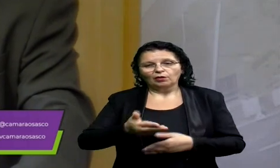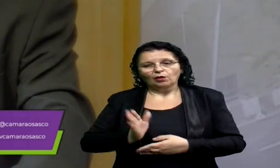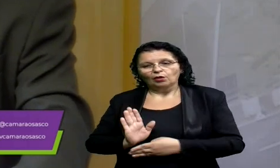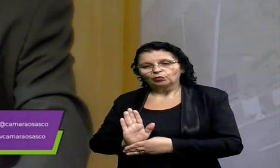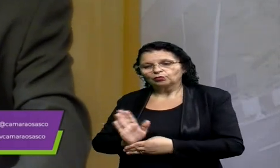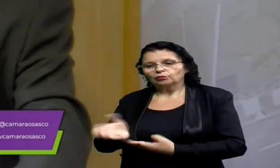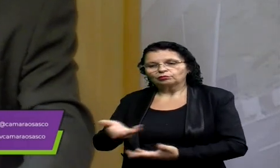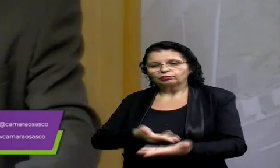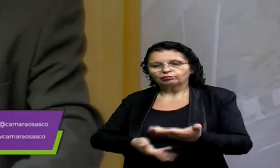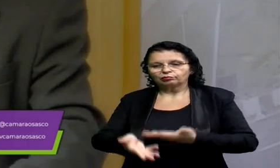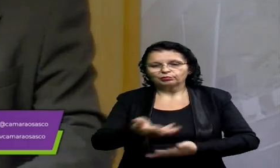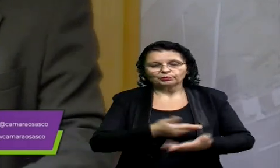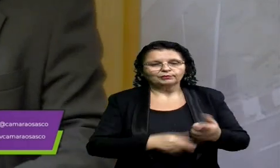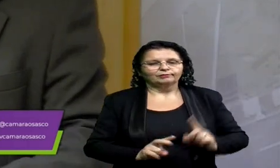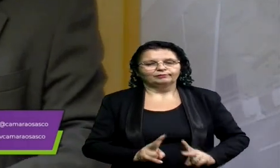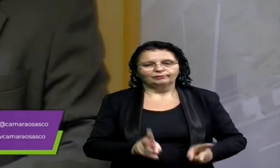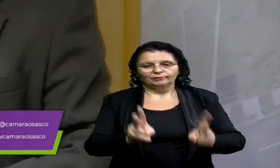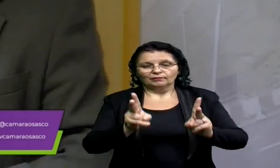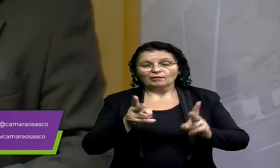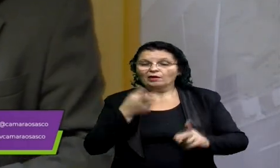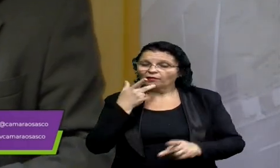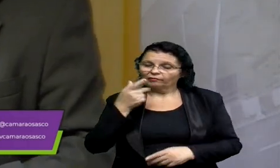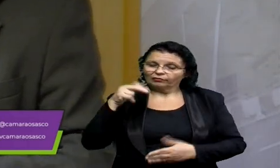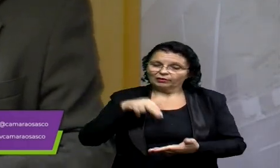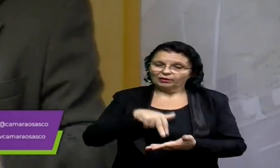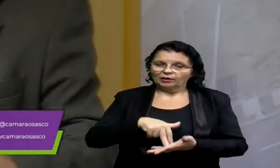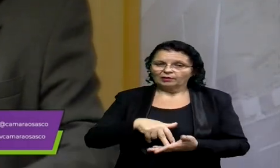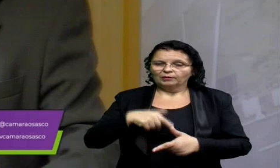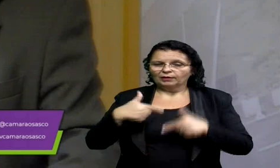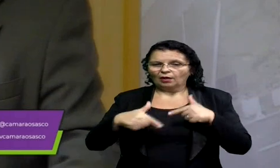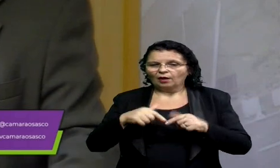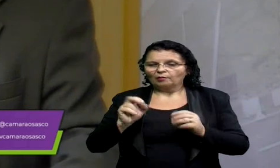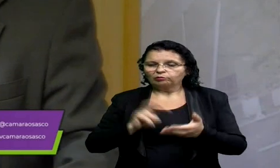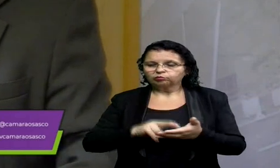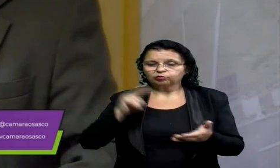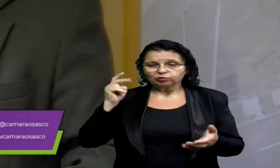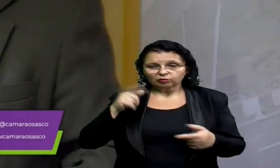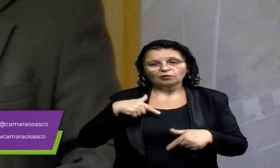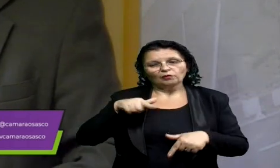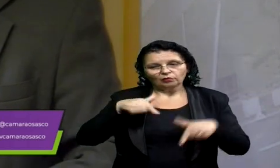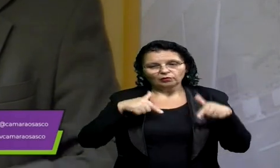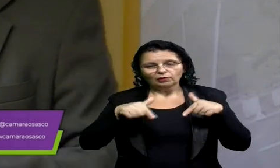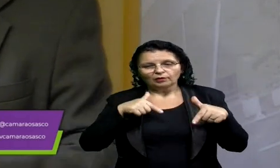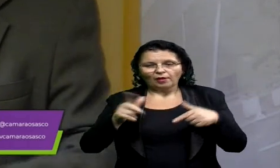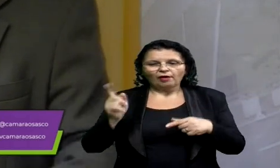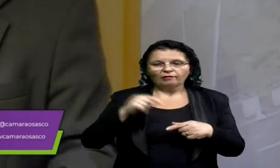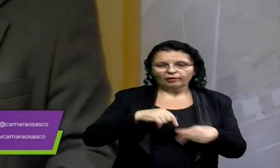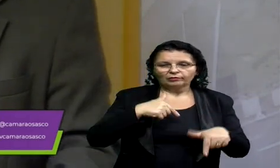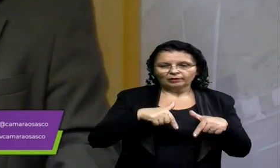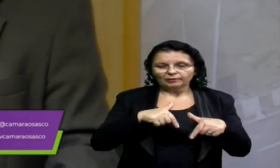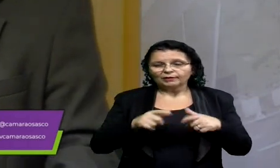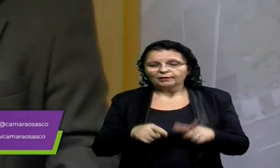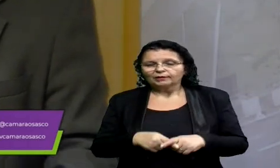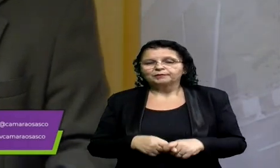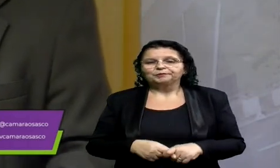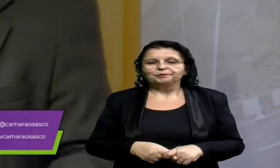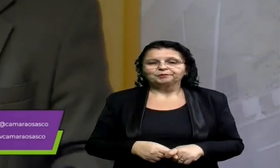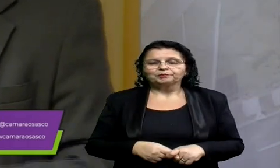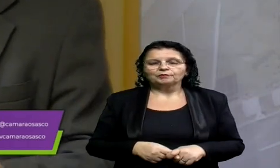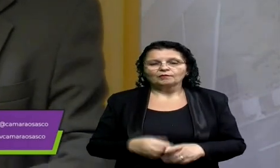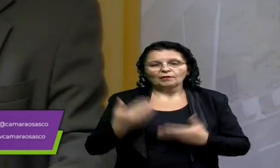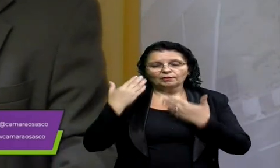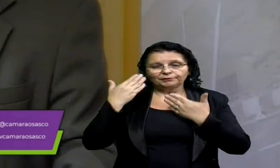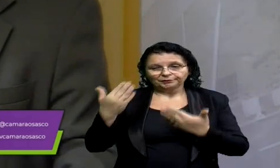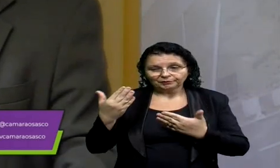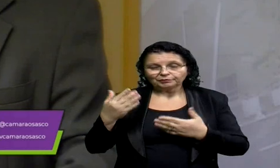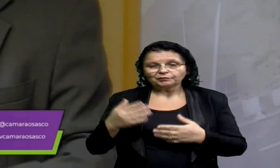eu te ajudo e eu tô aqui para trabalhar como eu já falei para vocês tá acordo cedo vou pra rua então agradecer esse pessoal que tem me ajudado e muito tá